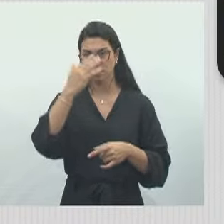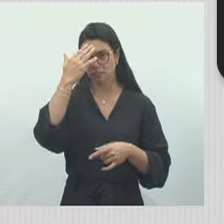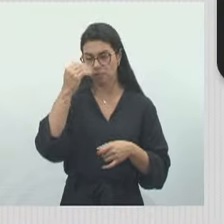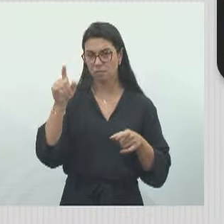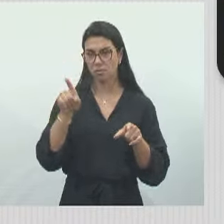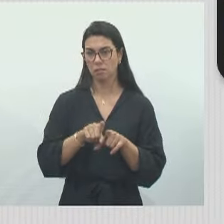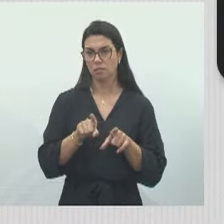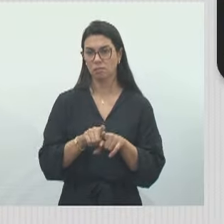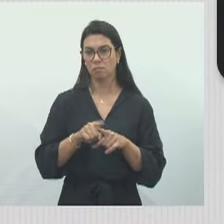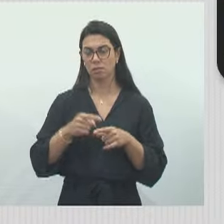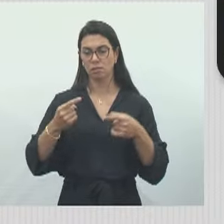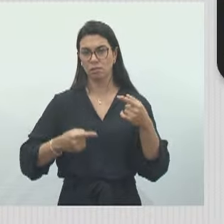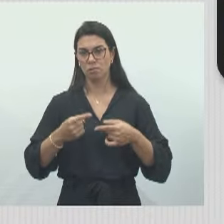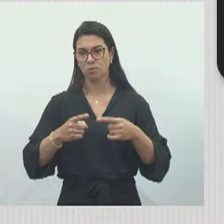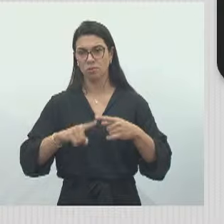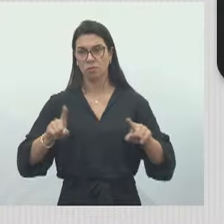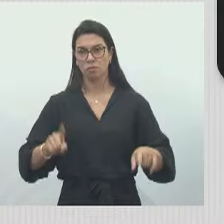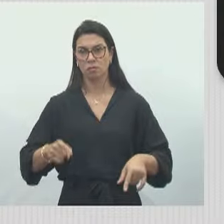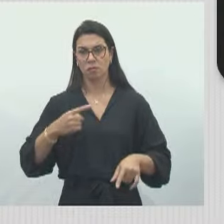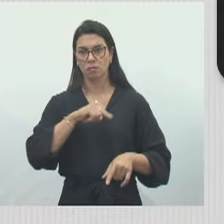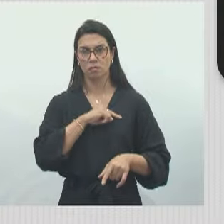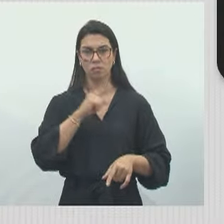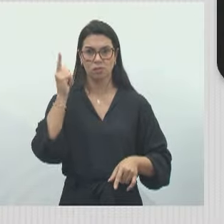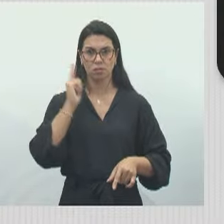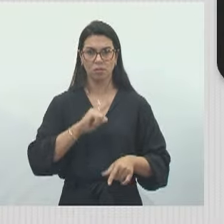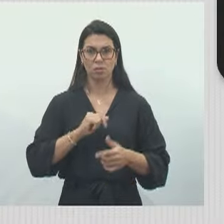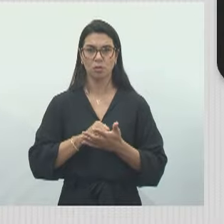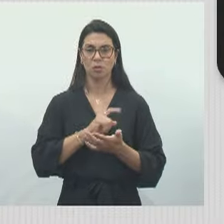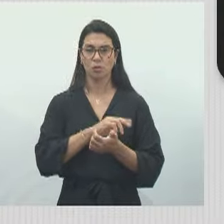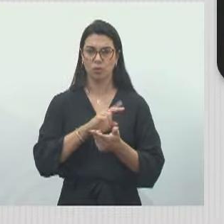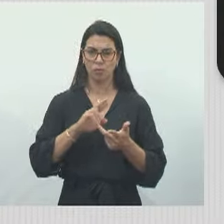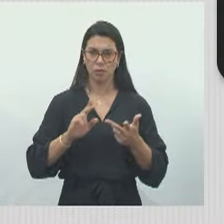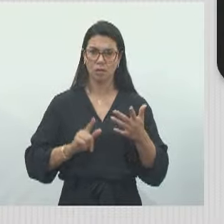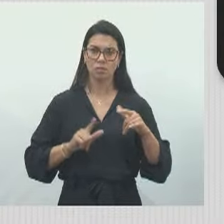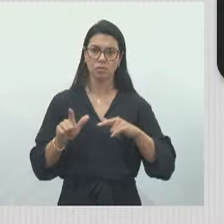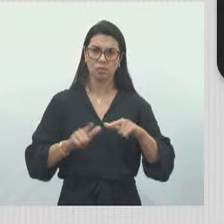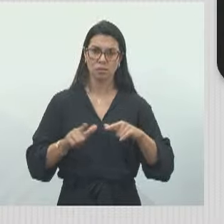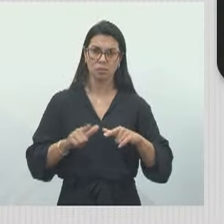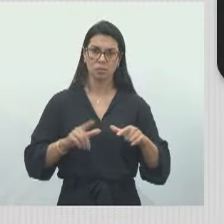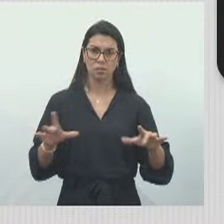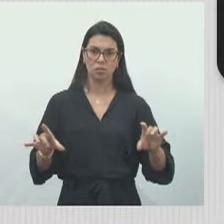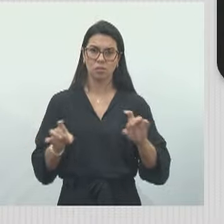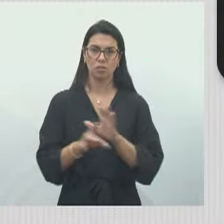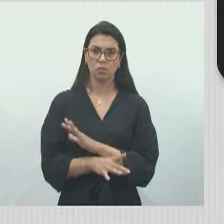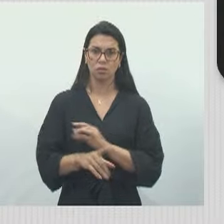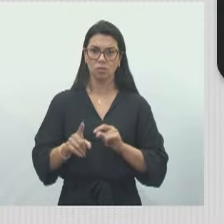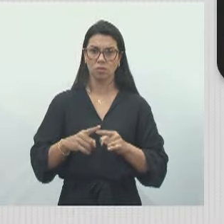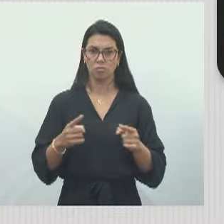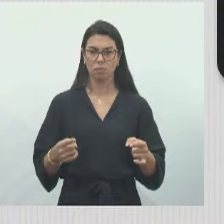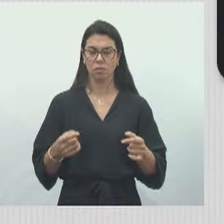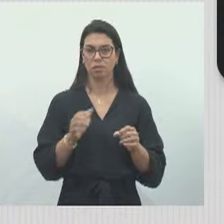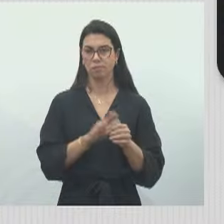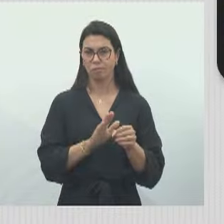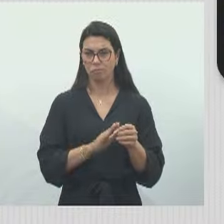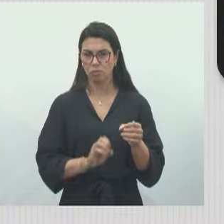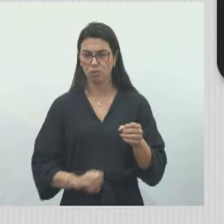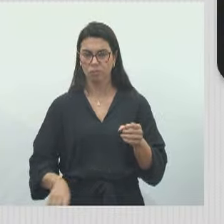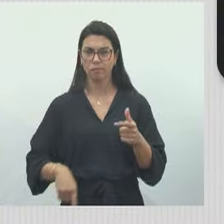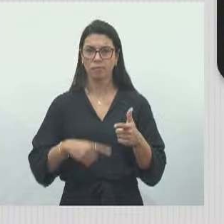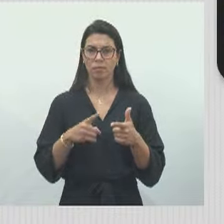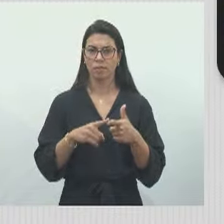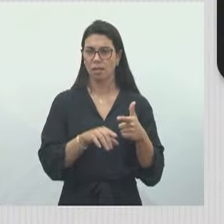às políticas públicas, né, principalmente no setor de regularização, no setor de levar asfalto, saneamento básico,